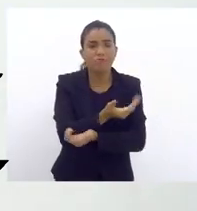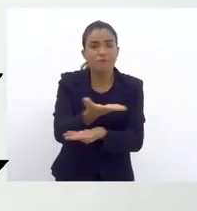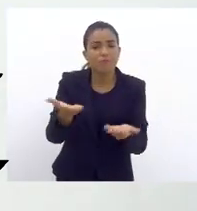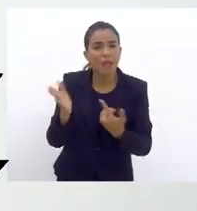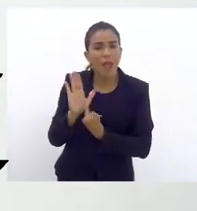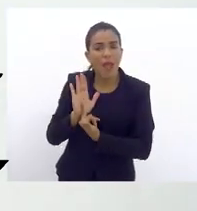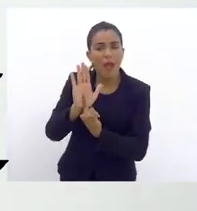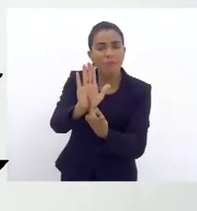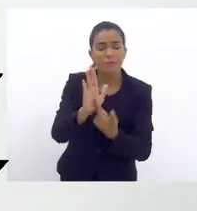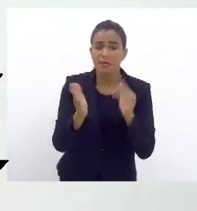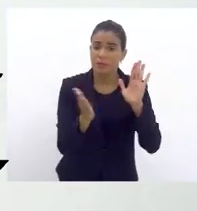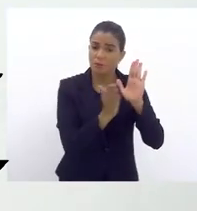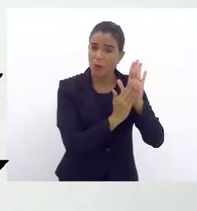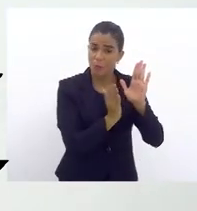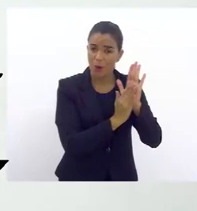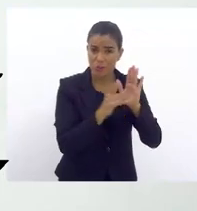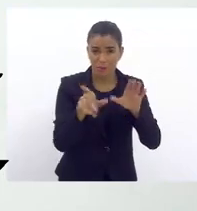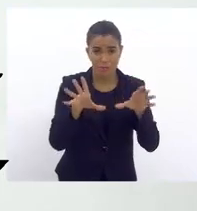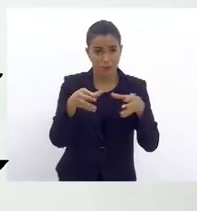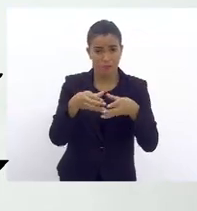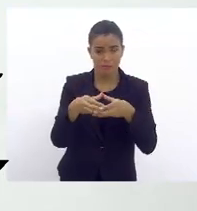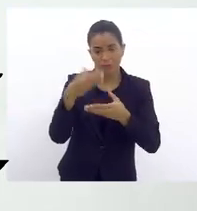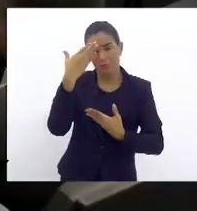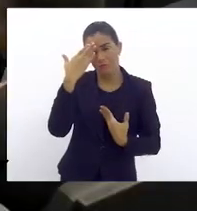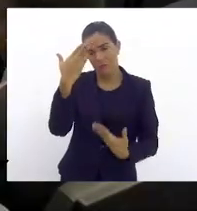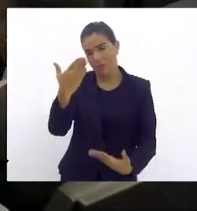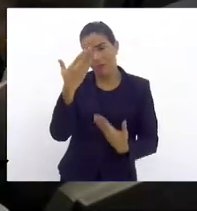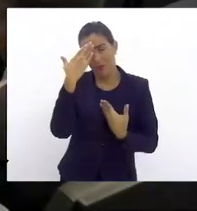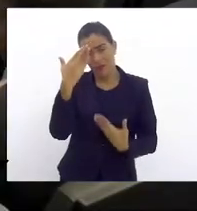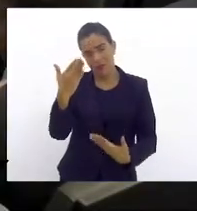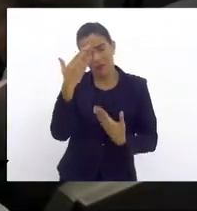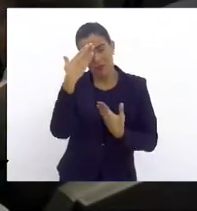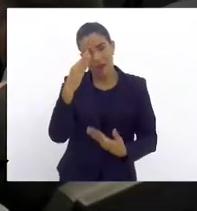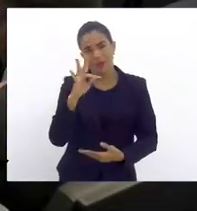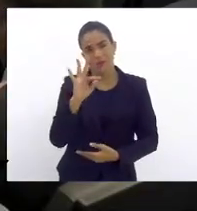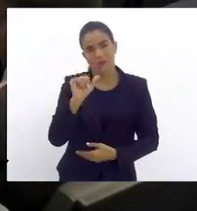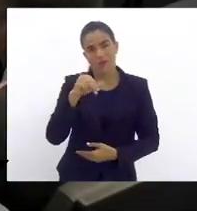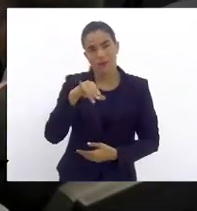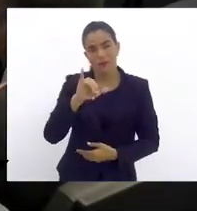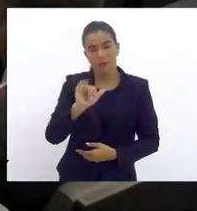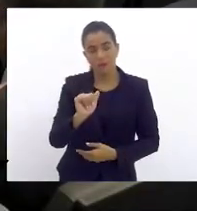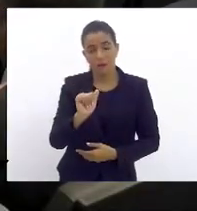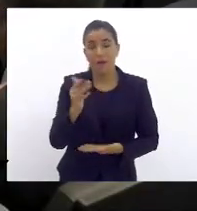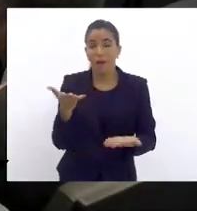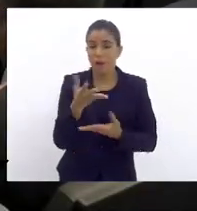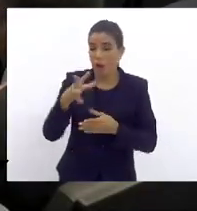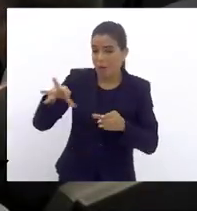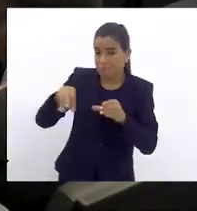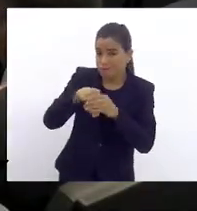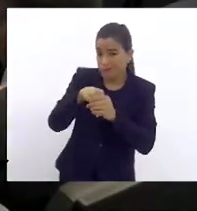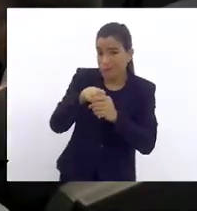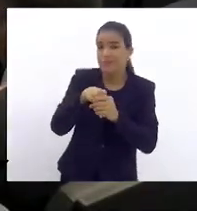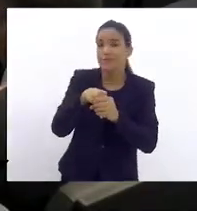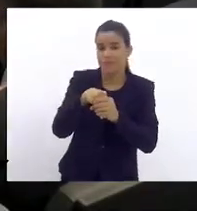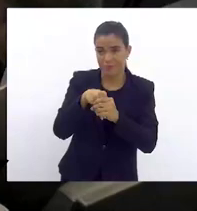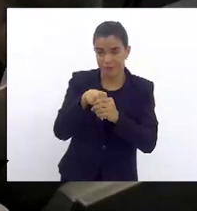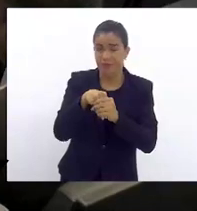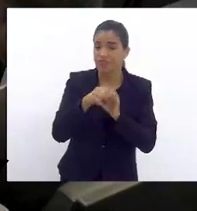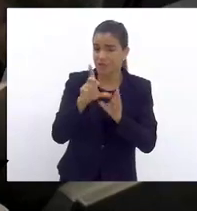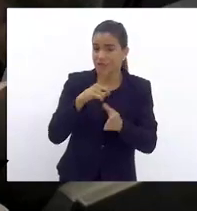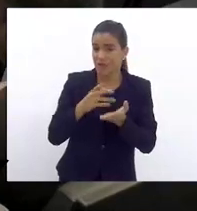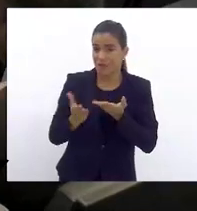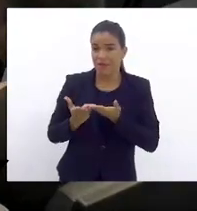para comissão agir obrigado obrigado Tânia nós vamos incorporar já tá aqui entre um dos